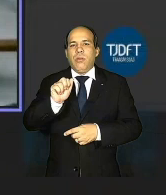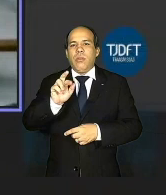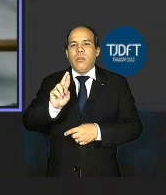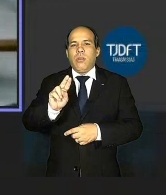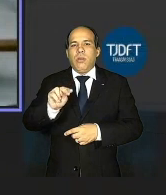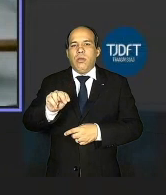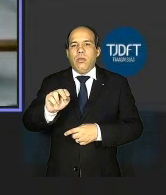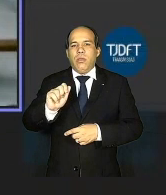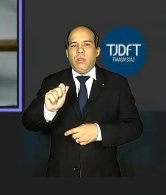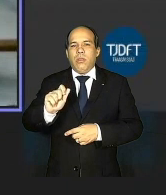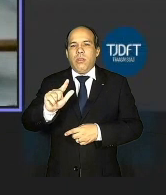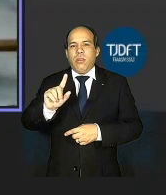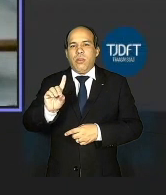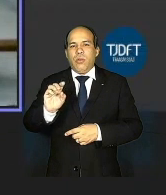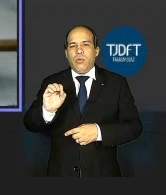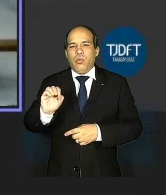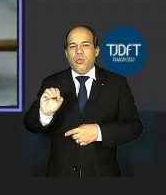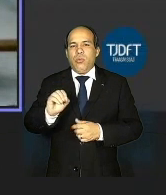desembargador Arnaldo,